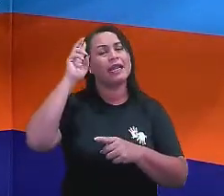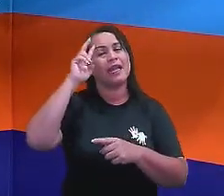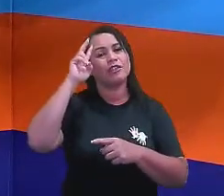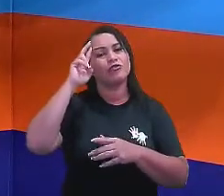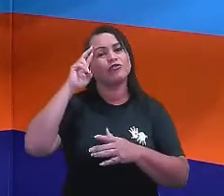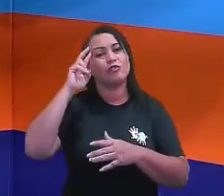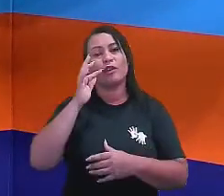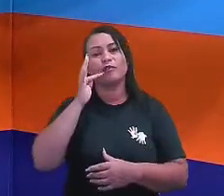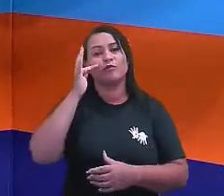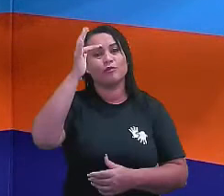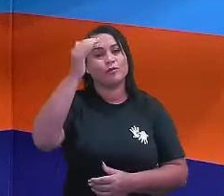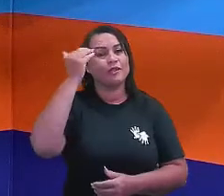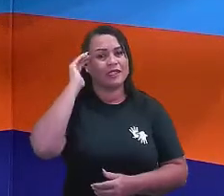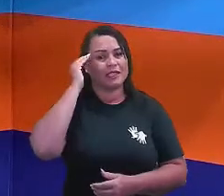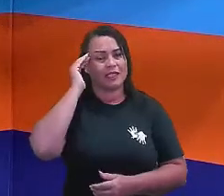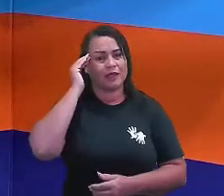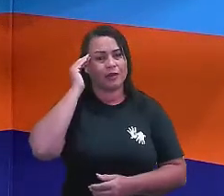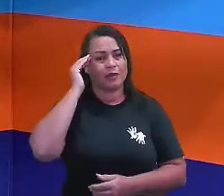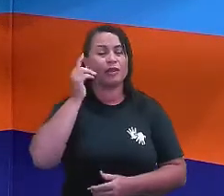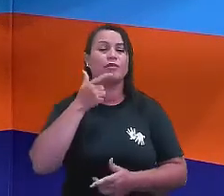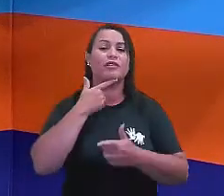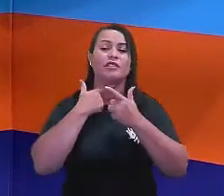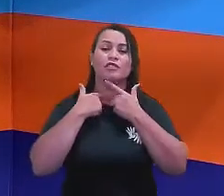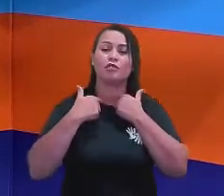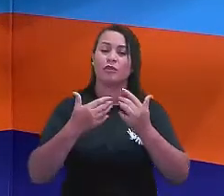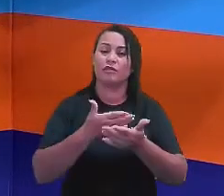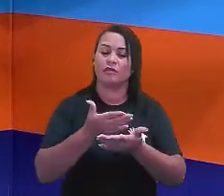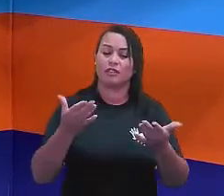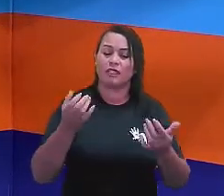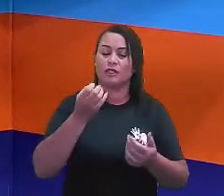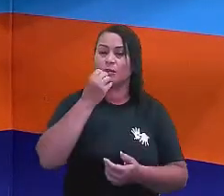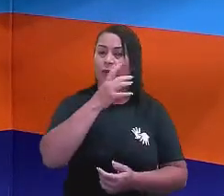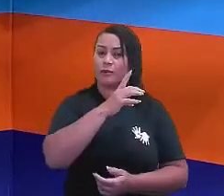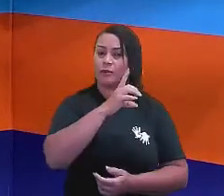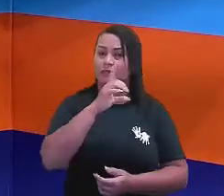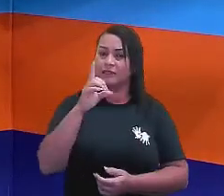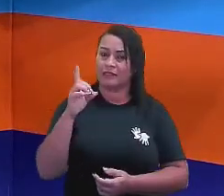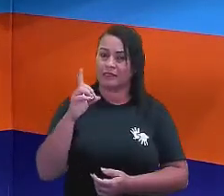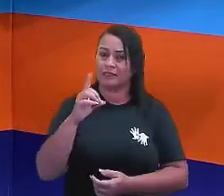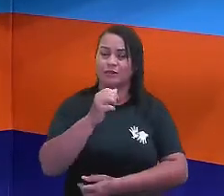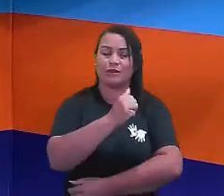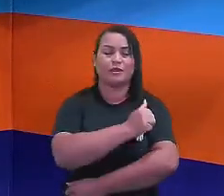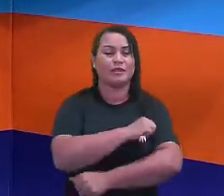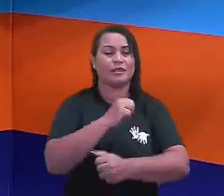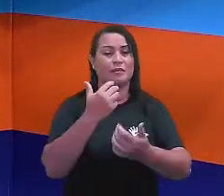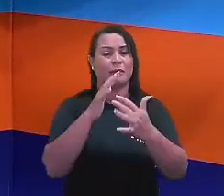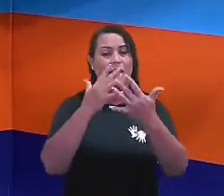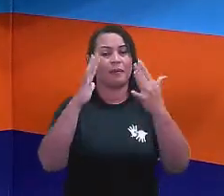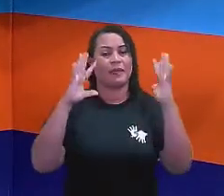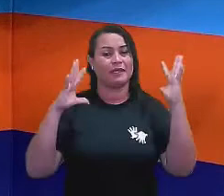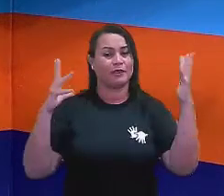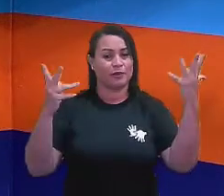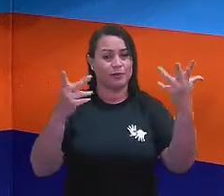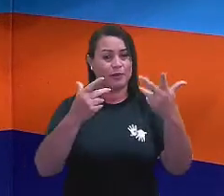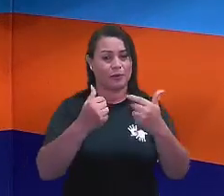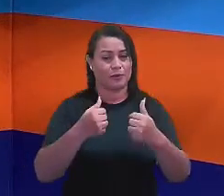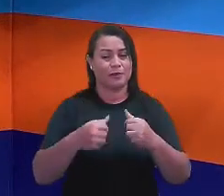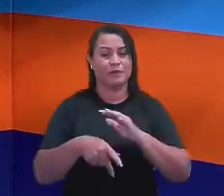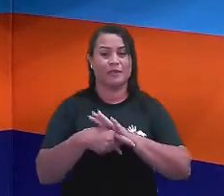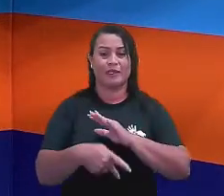história. Então, desejo para vocês um bom dia do estudante. Parabéns a todos os estudantes, tá certo? Da nossa